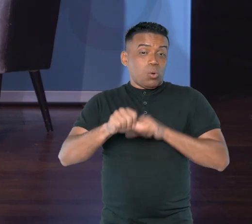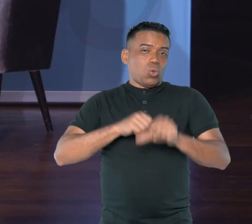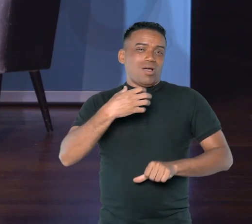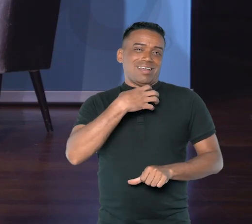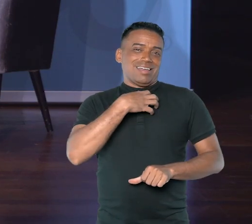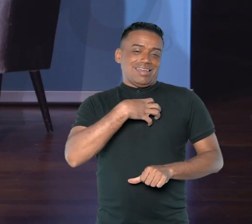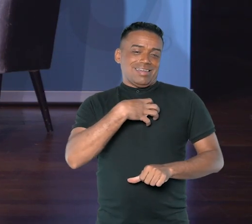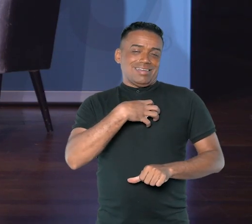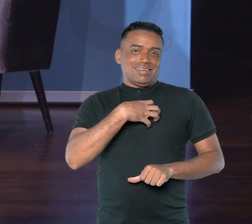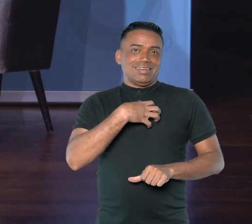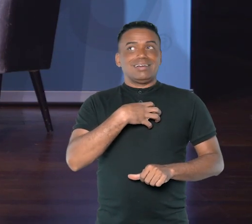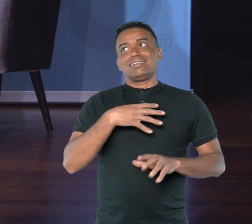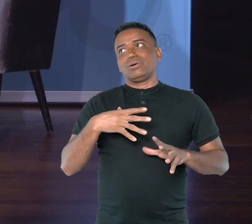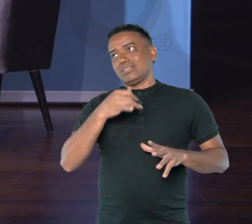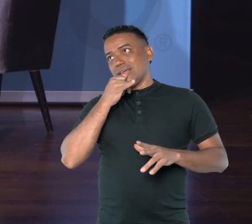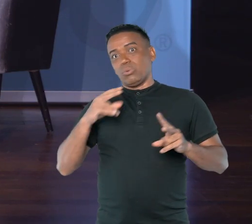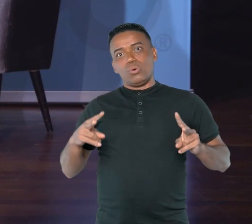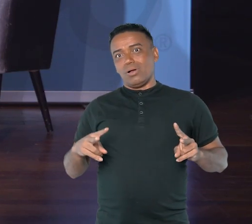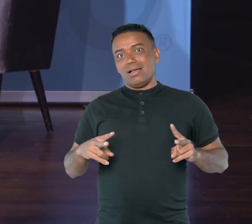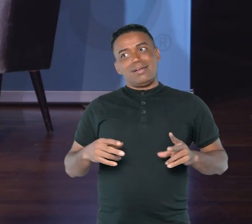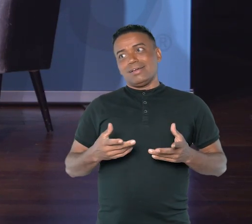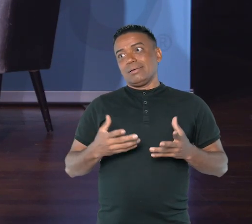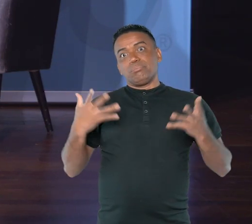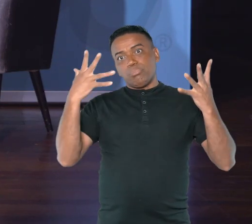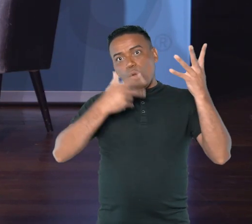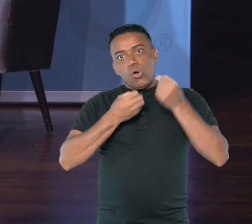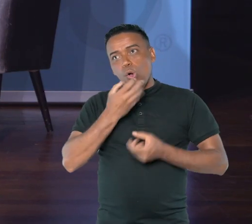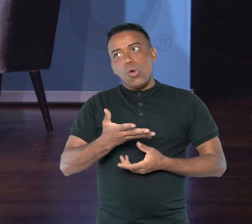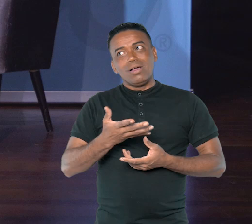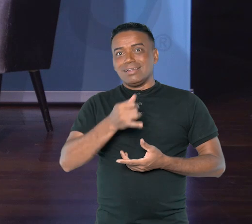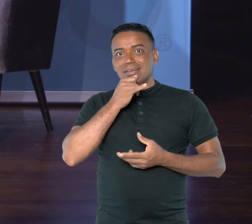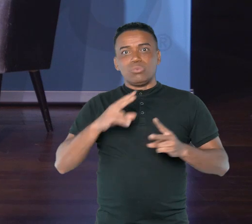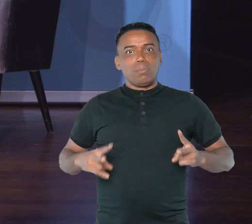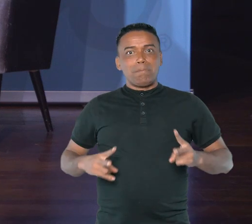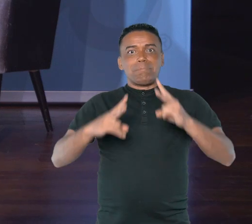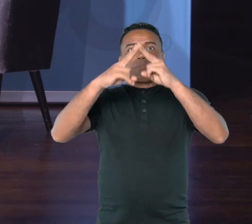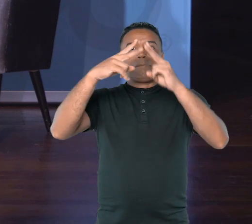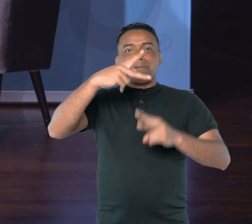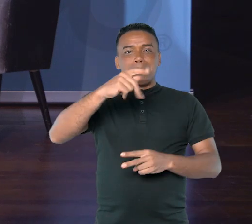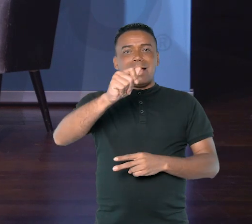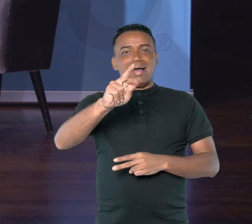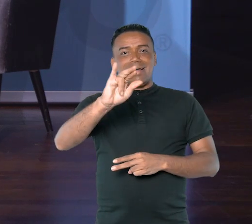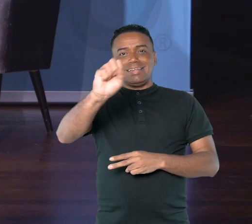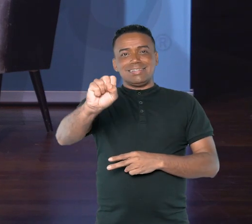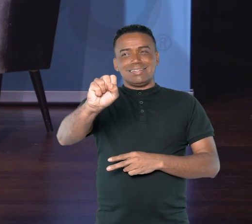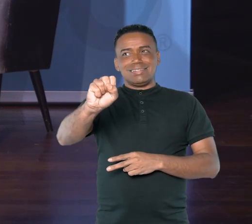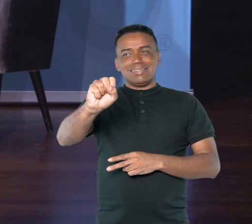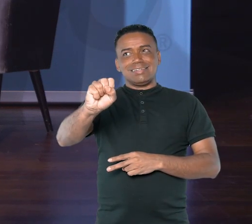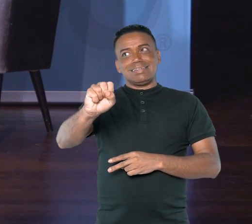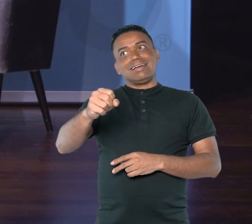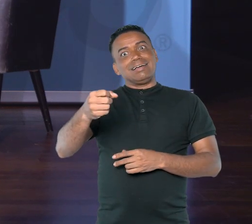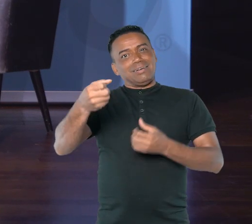né? Igual Paris, que é engraçadíssima essa história com Paris. Minha história com Paris...